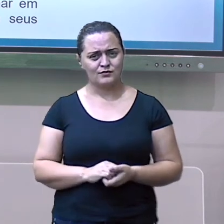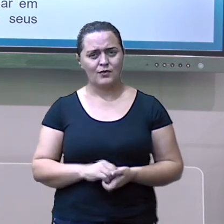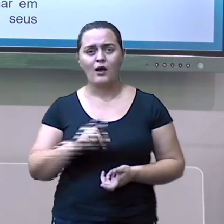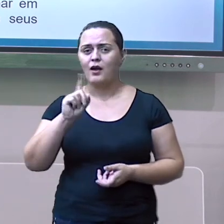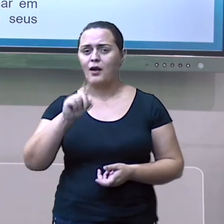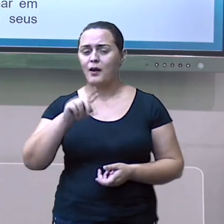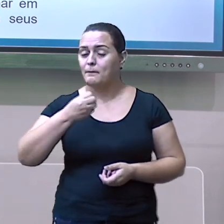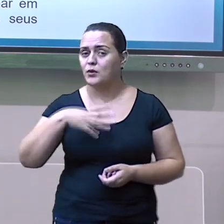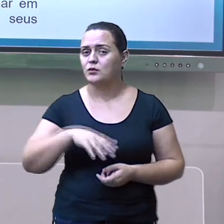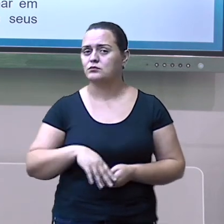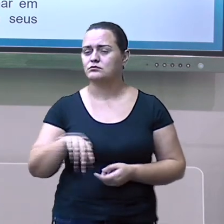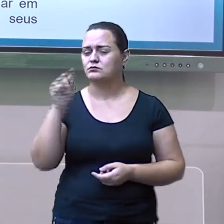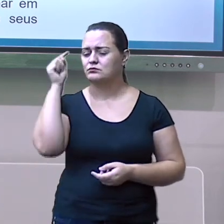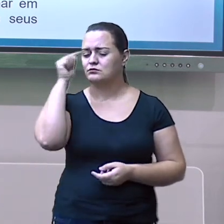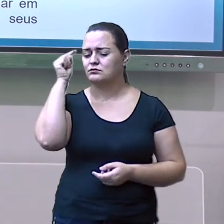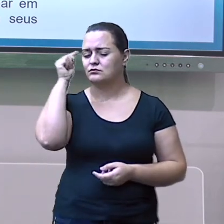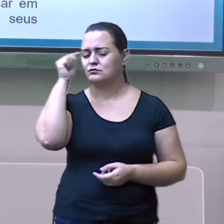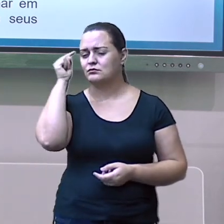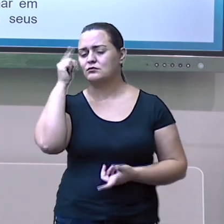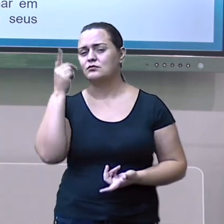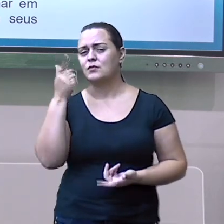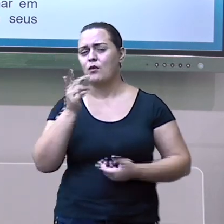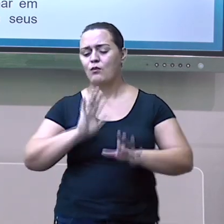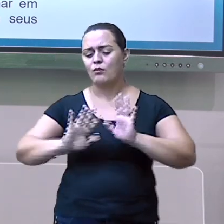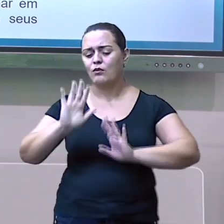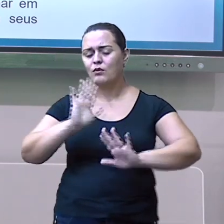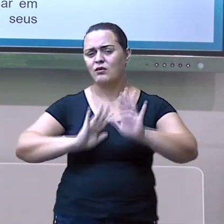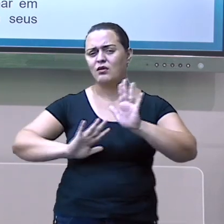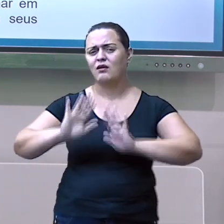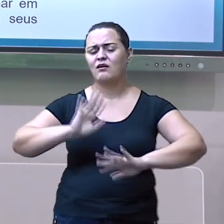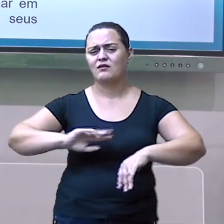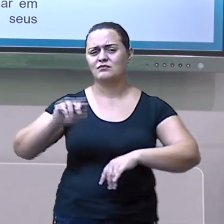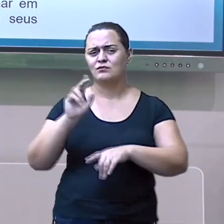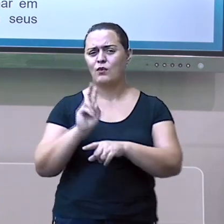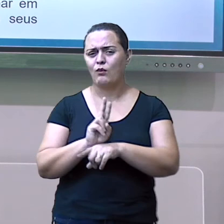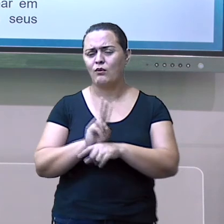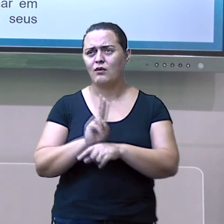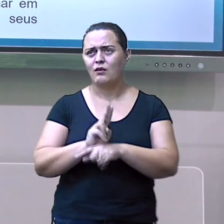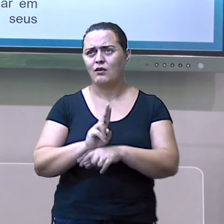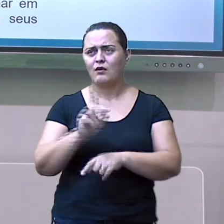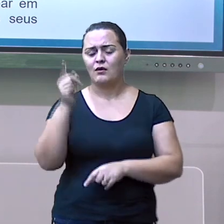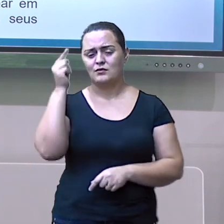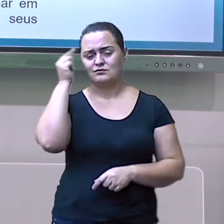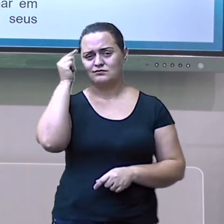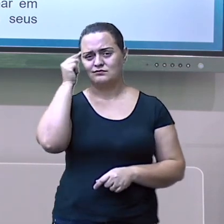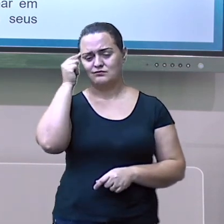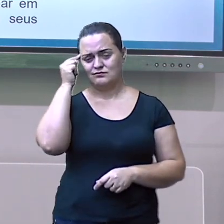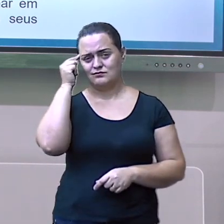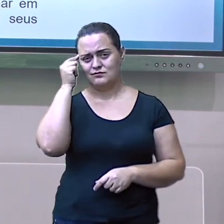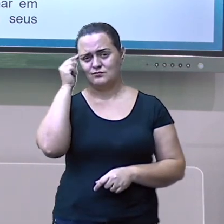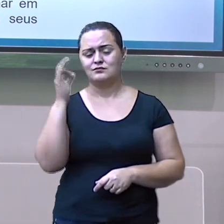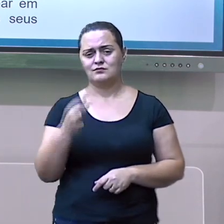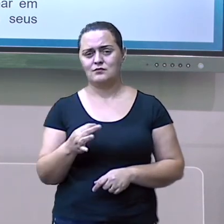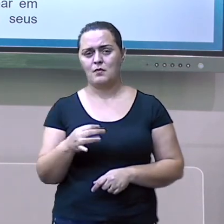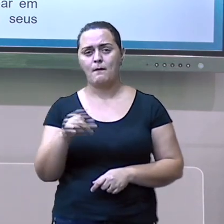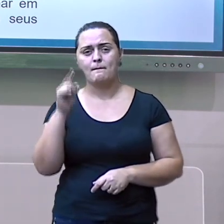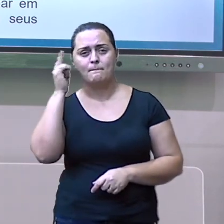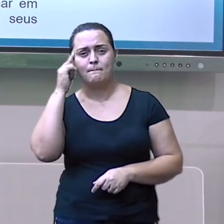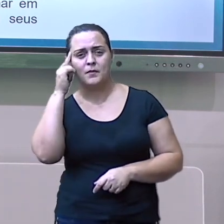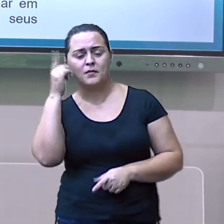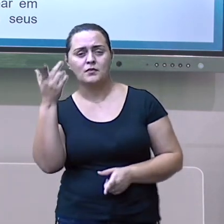da mente é algo assim importante. Né? Podia ser mesmo